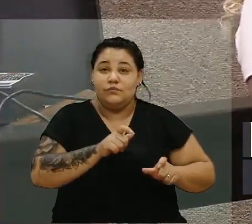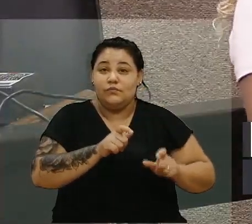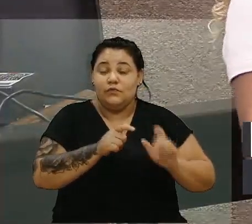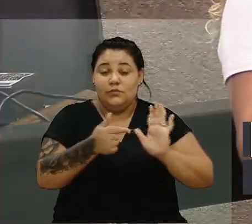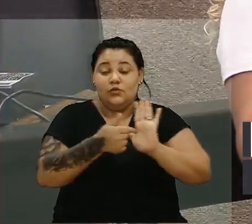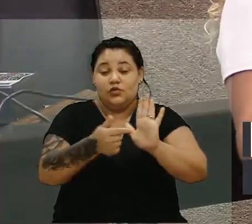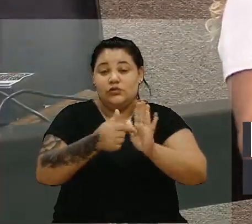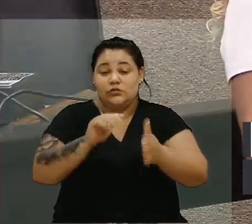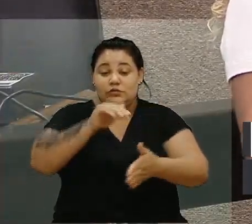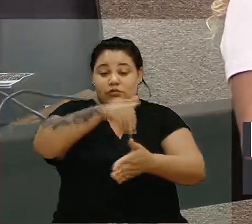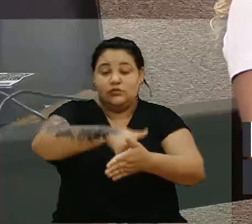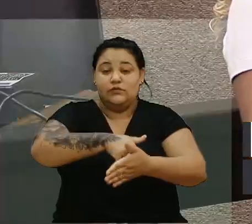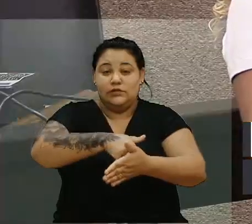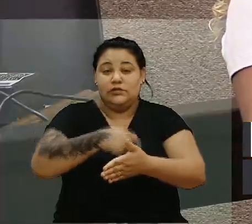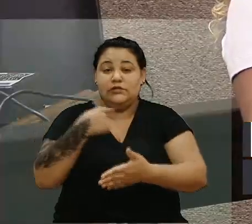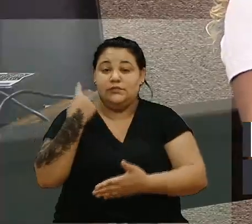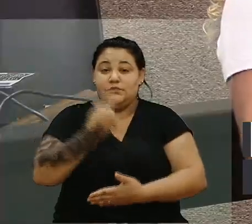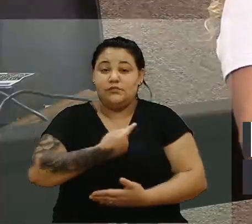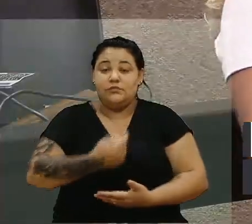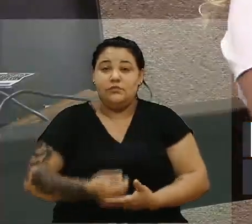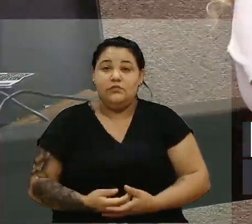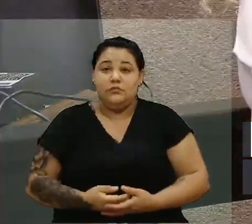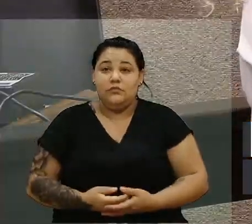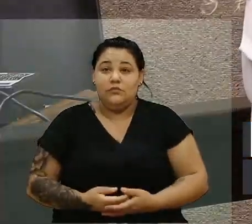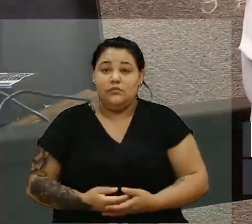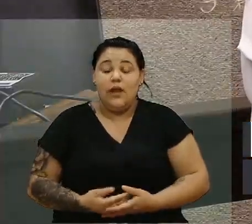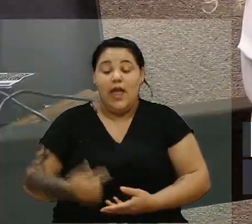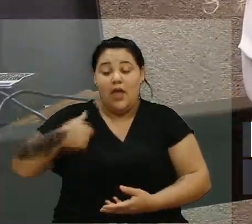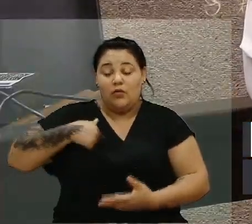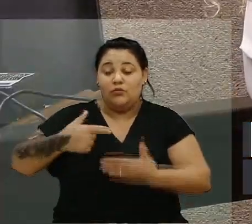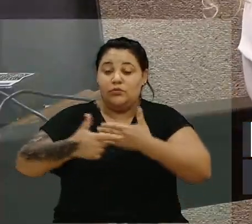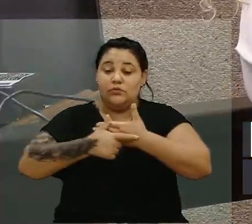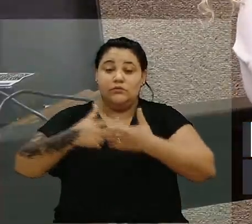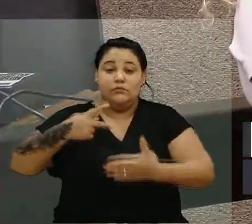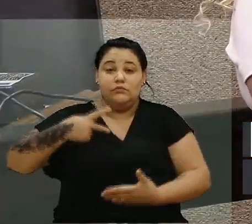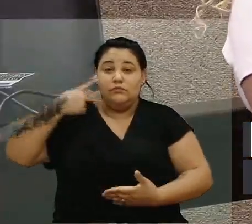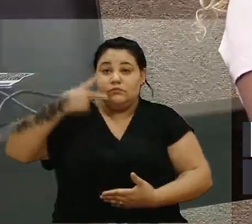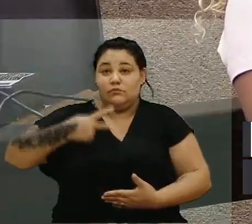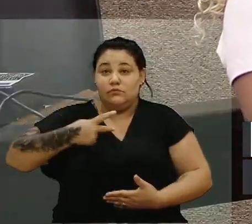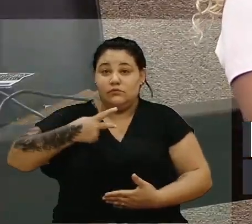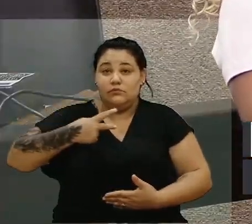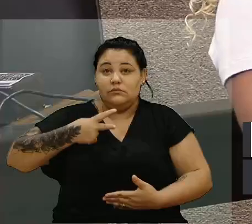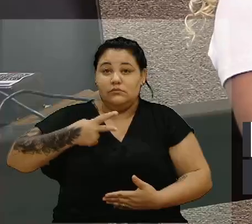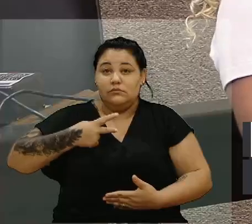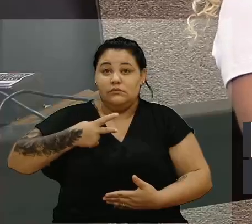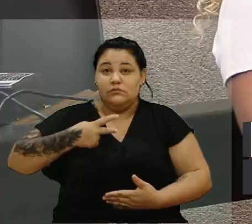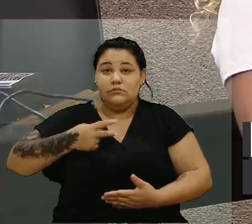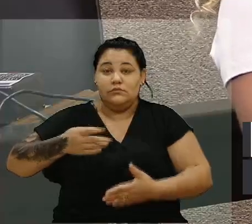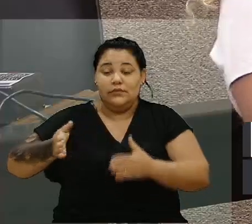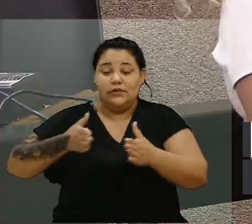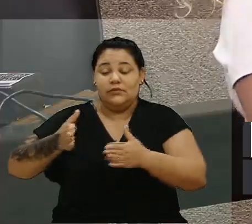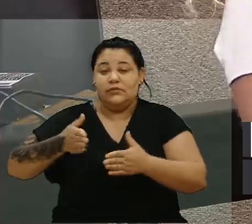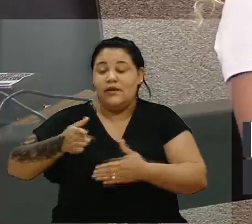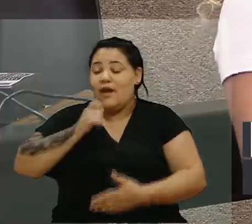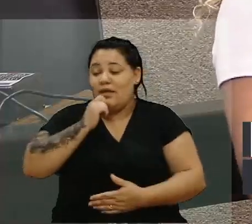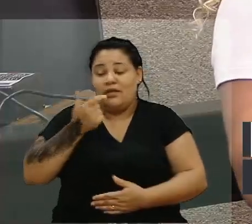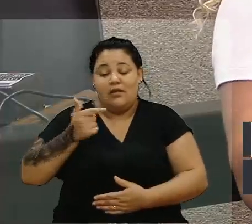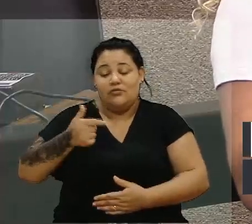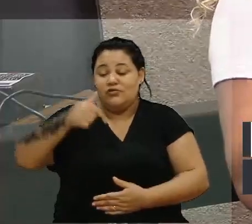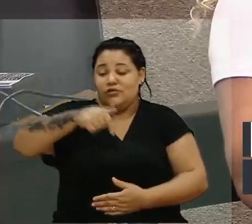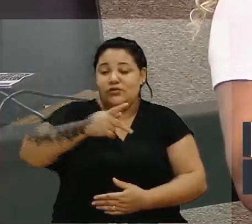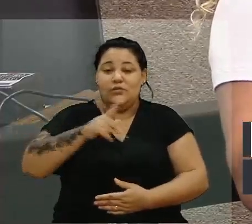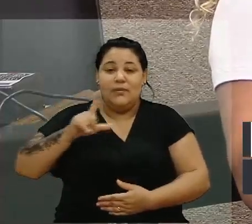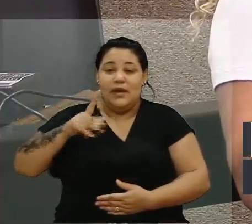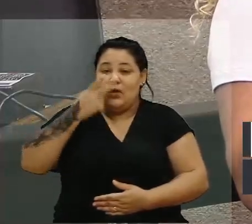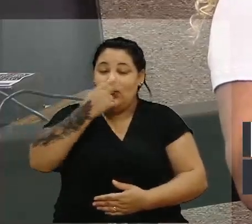depositaram os votos em nós, né? Então eu como vereadora na época nem tinha vereador do PL, como disse o